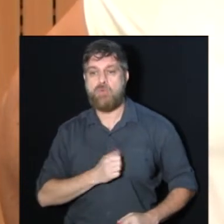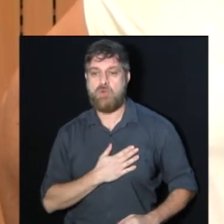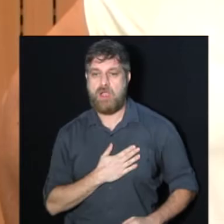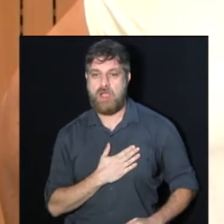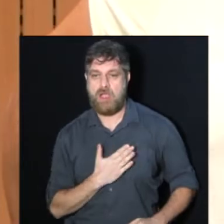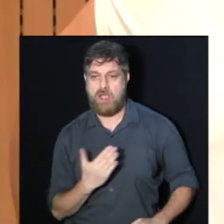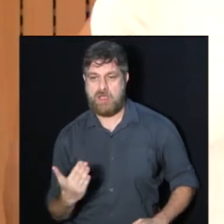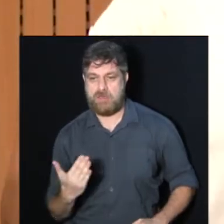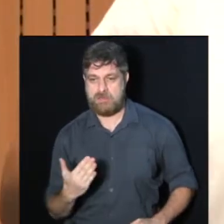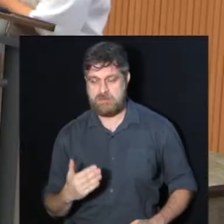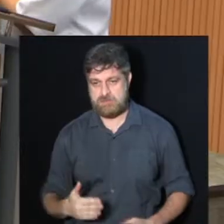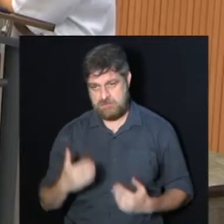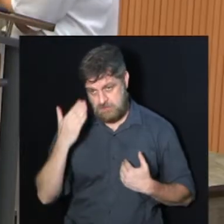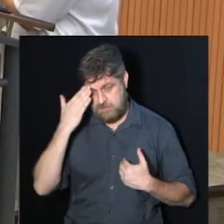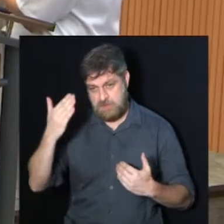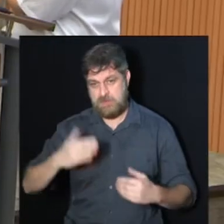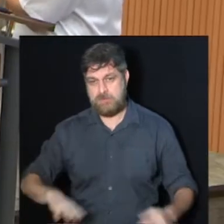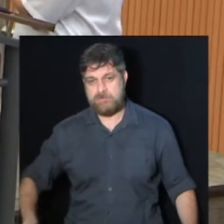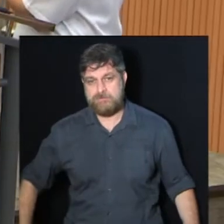Obrigada.